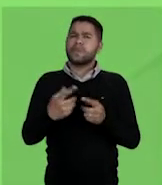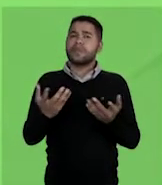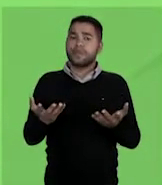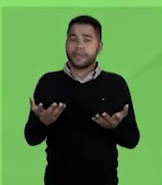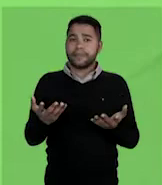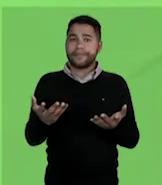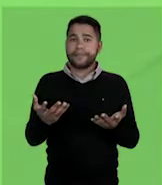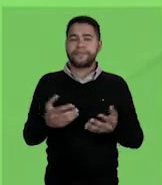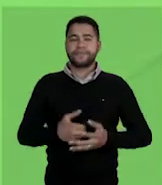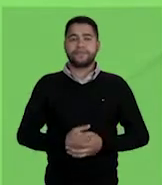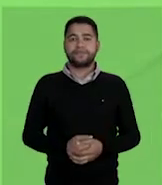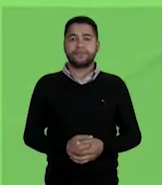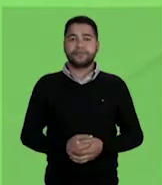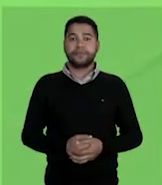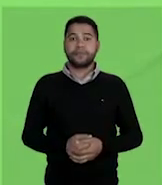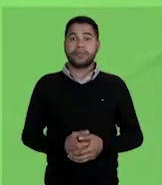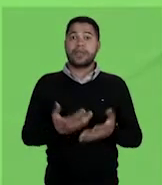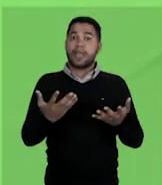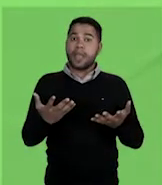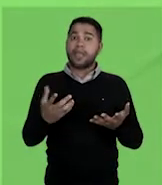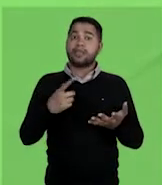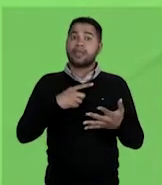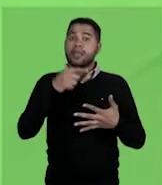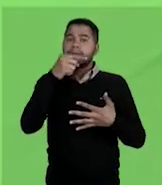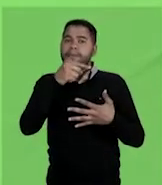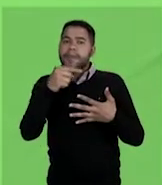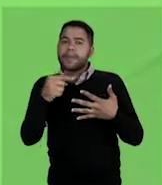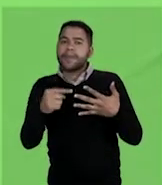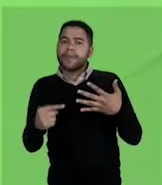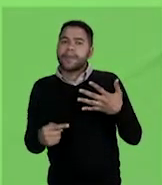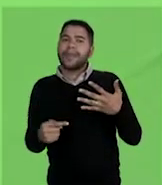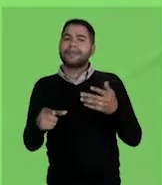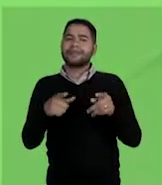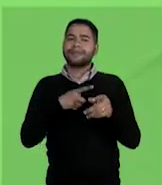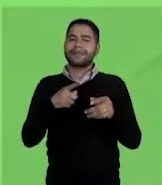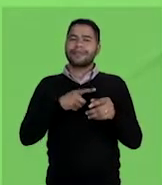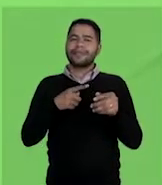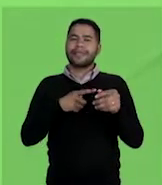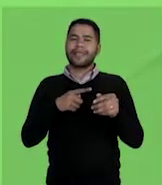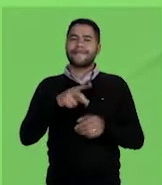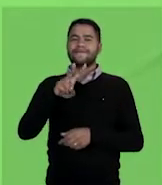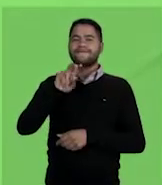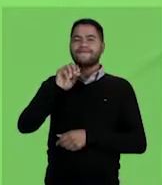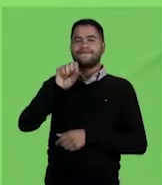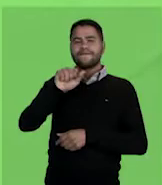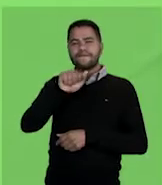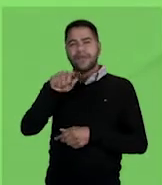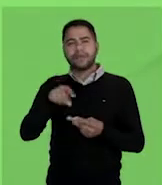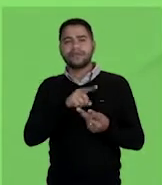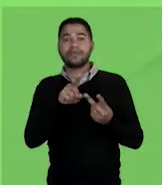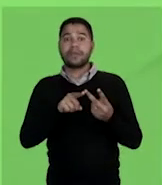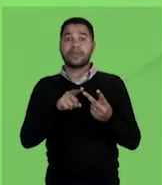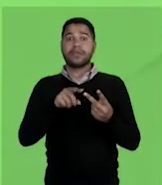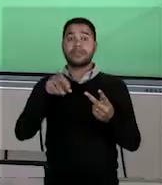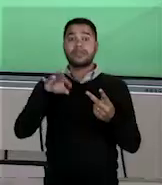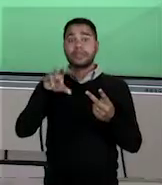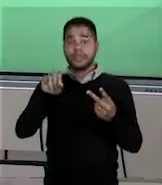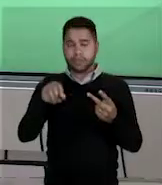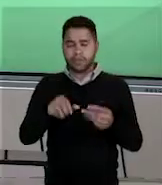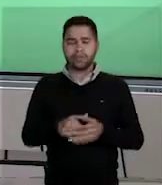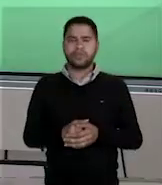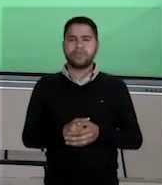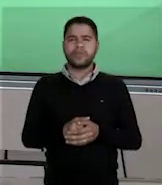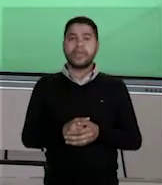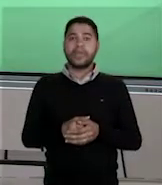sensível, professora? Porque ela é rica em vasos e nervos e formada também por um tecido erétil.